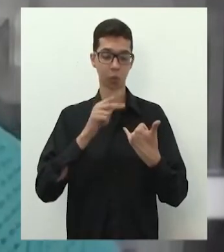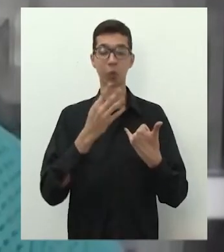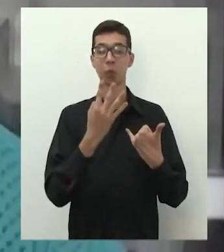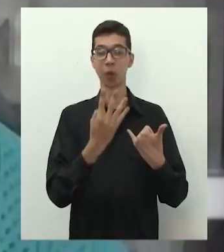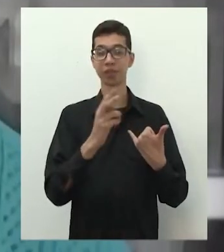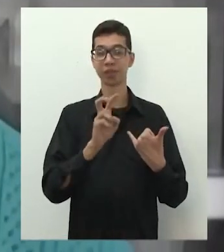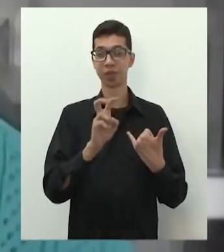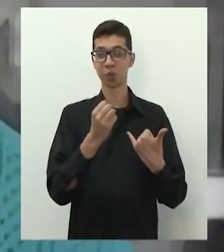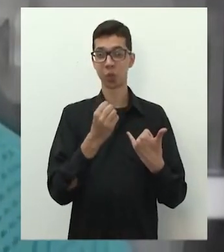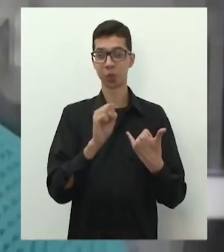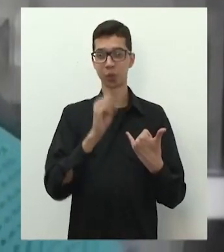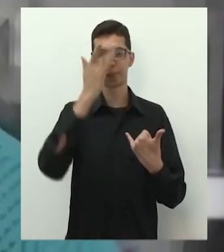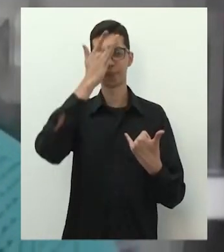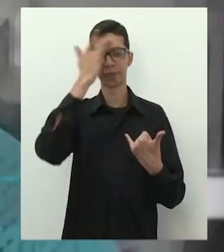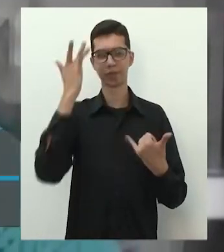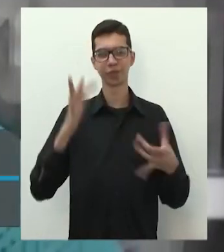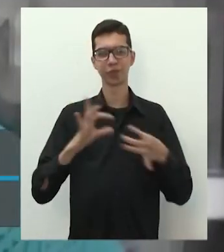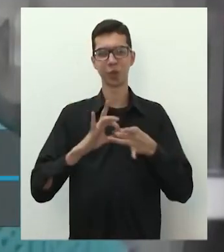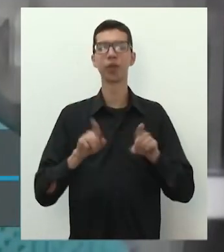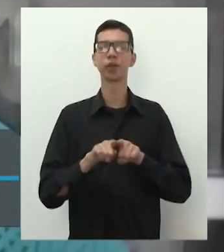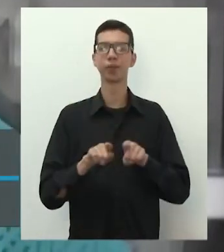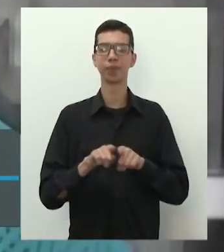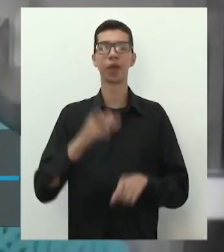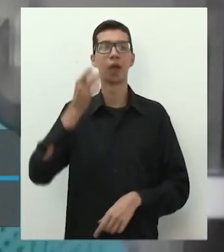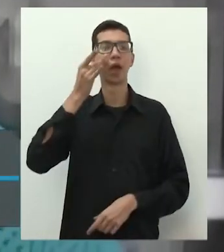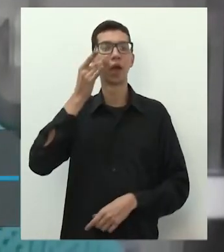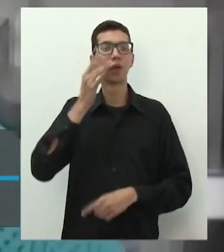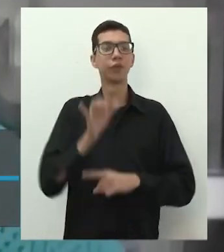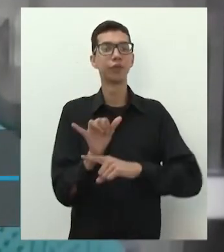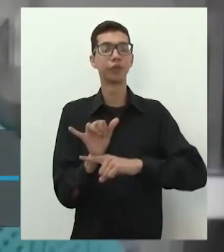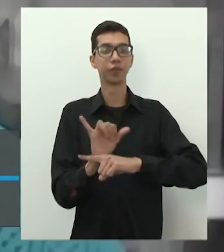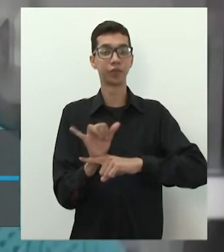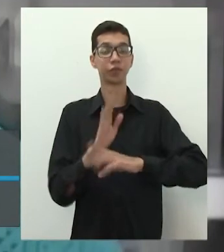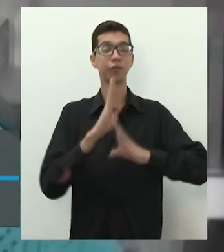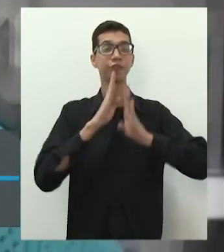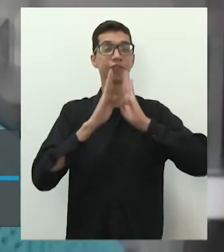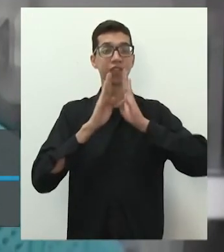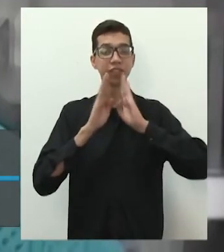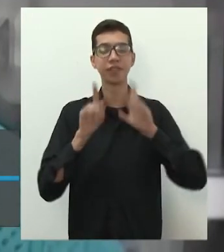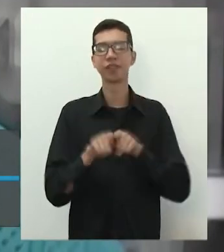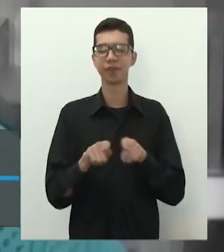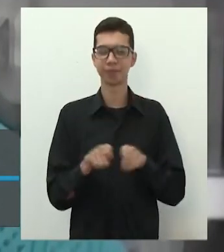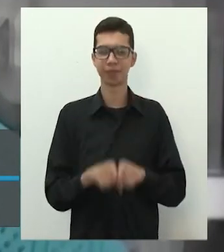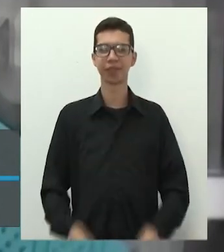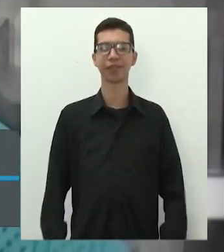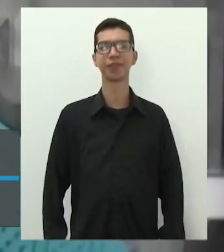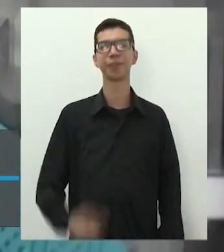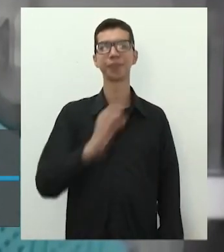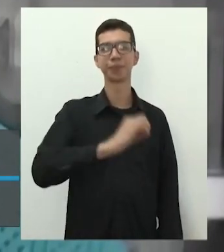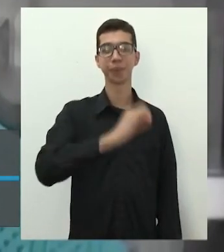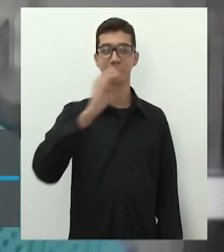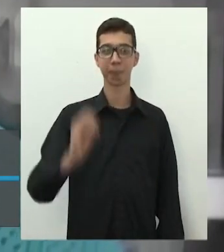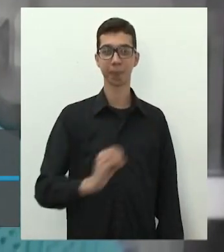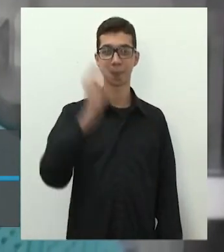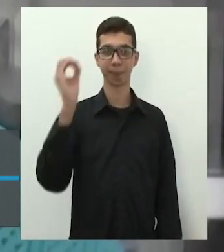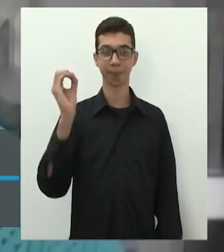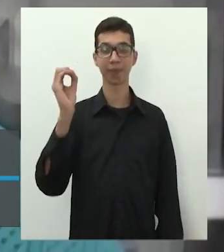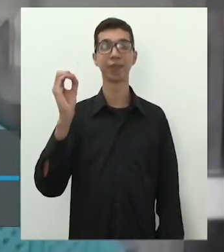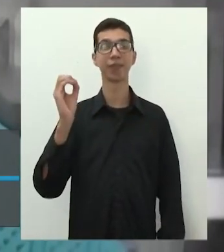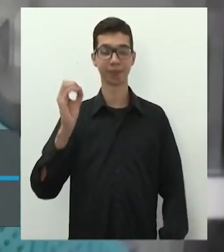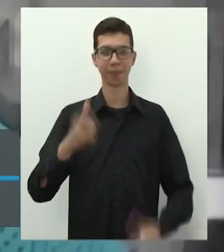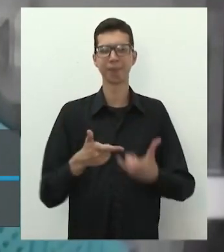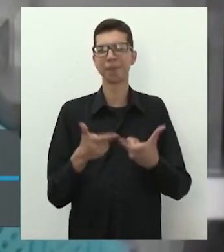alguma interação, se seus professores resolveram desligar, acharam muito subversiva a aula, todo mundo acabou desligando, só